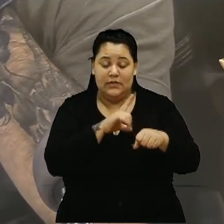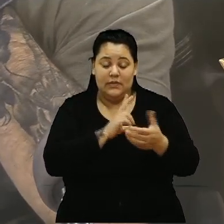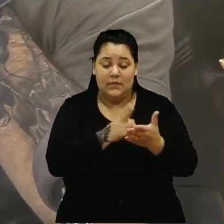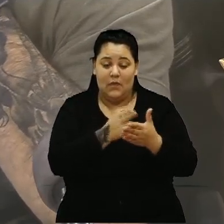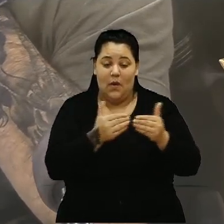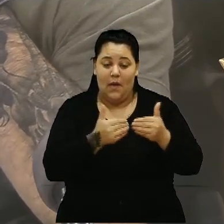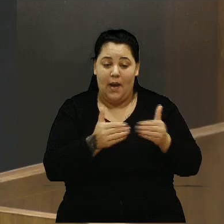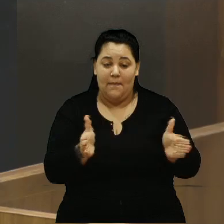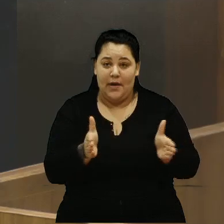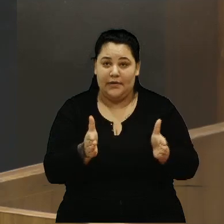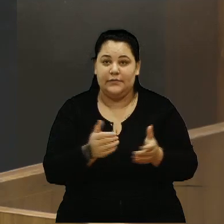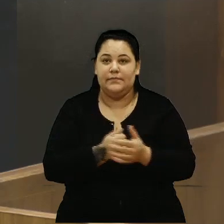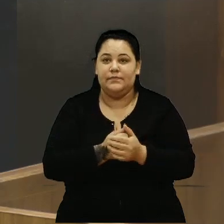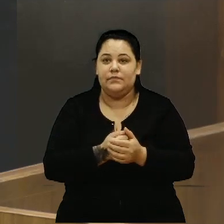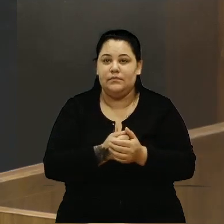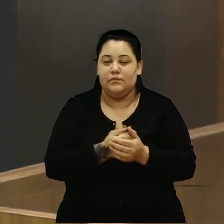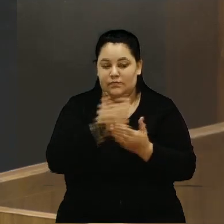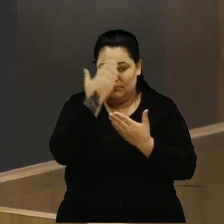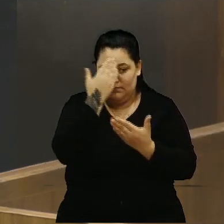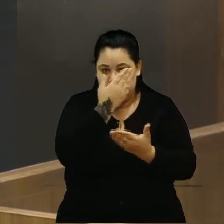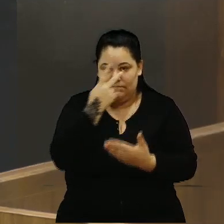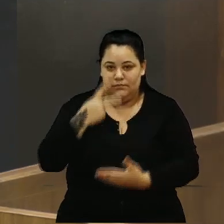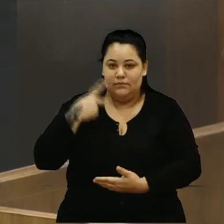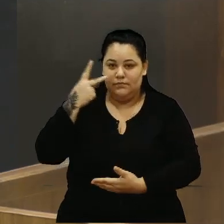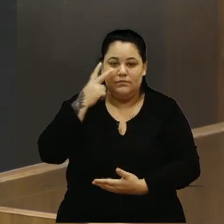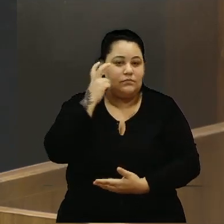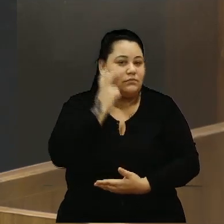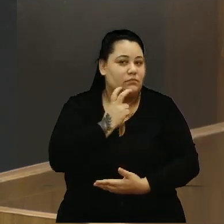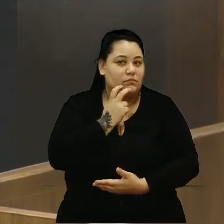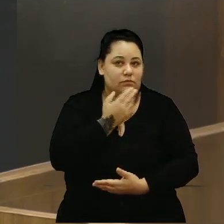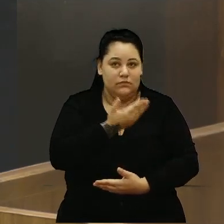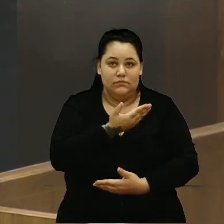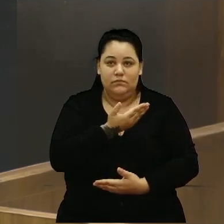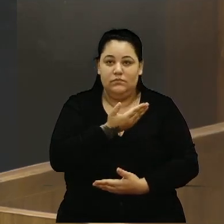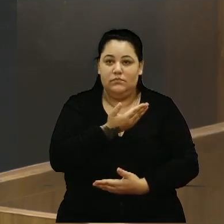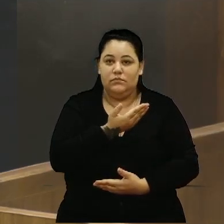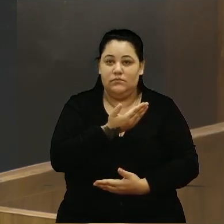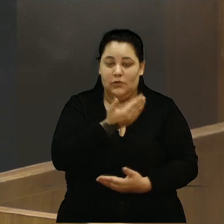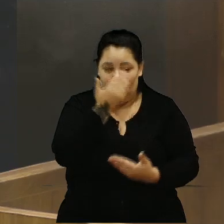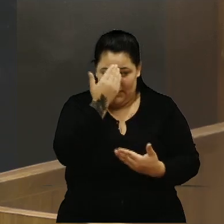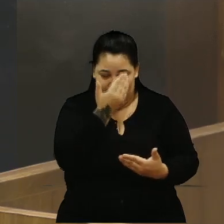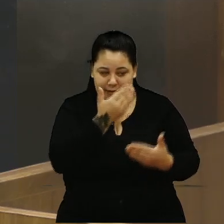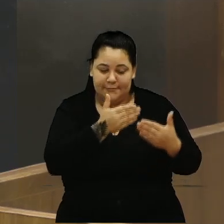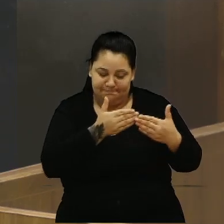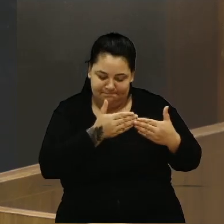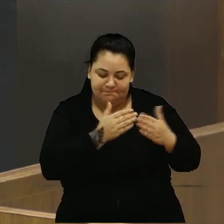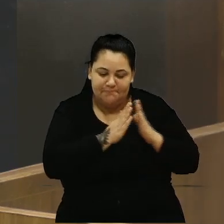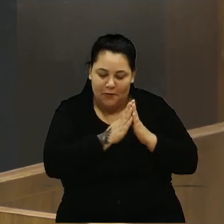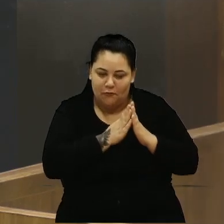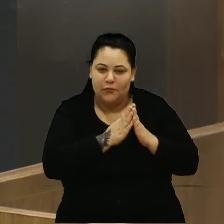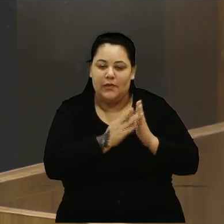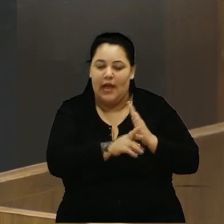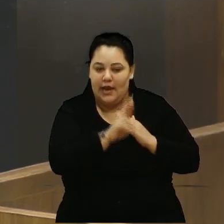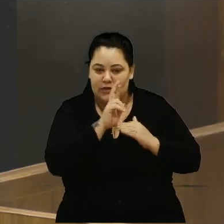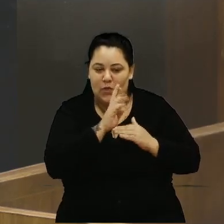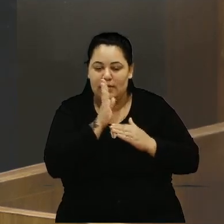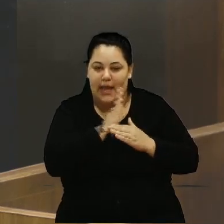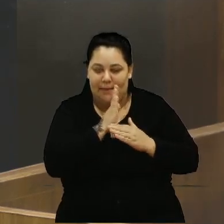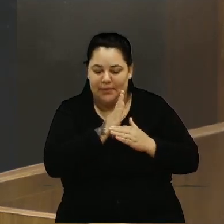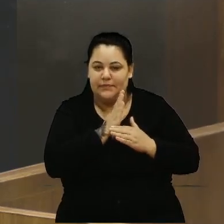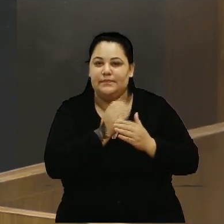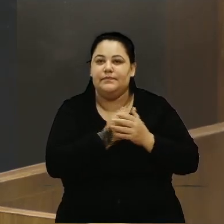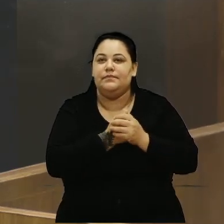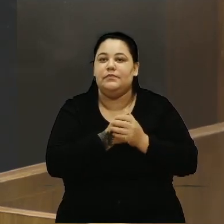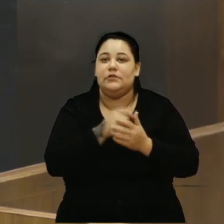Tá bom? Muito obrigado, vereador Daniel. Fico grato pela sua gentileza e também pela resposta de imediato.